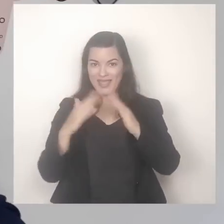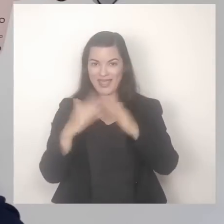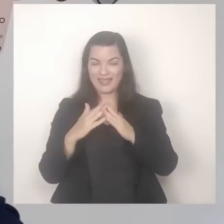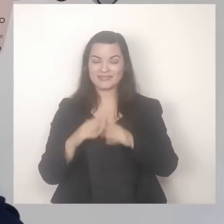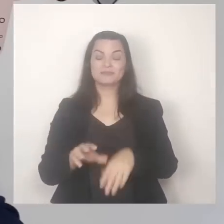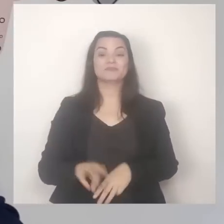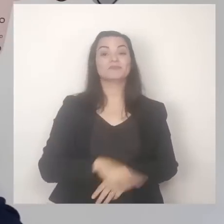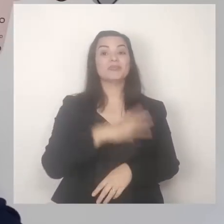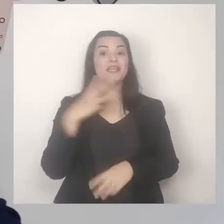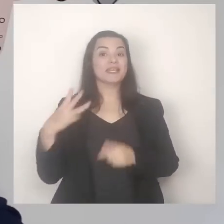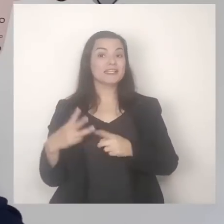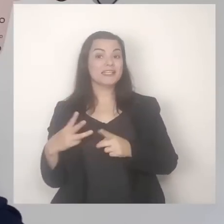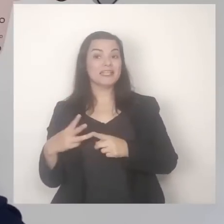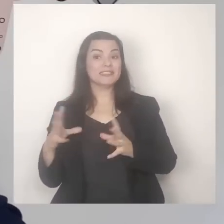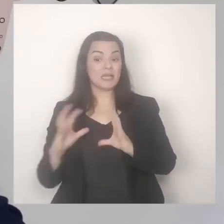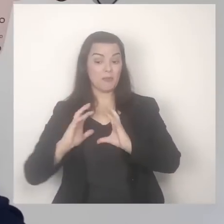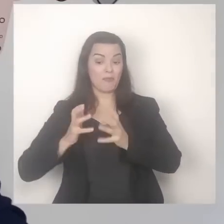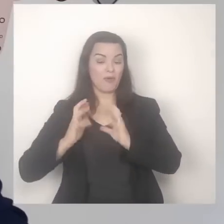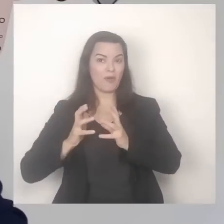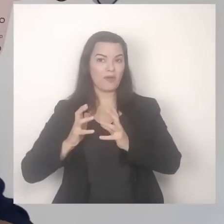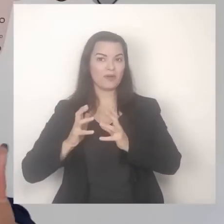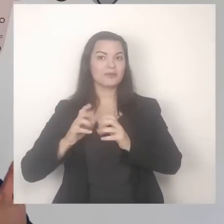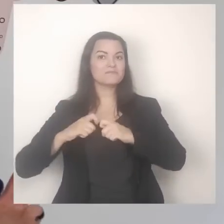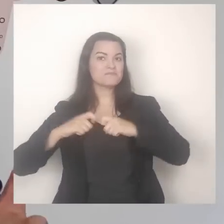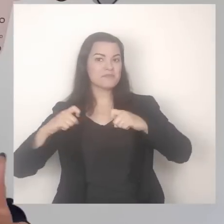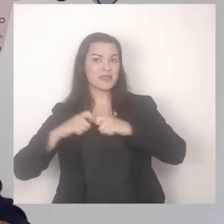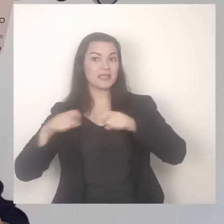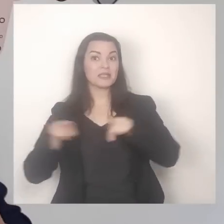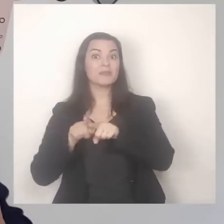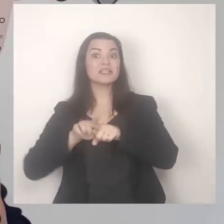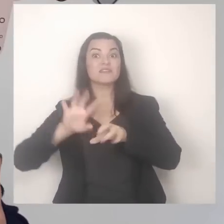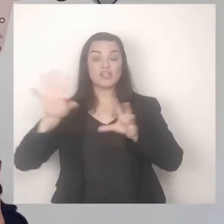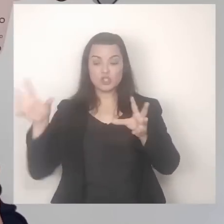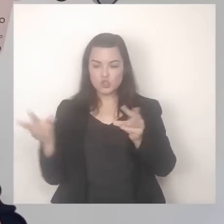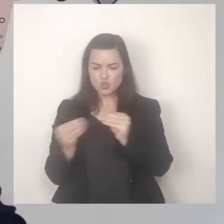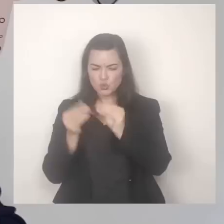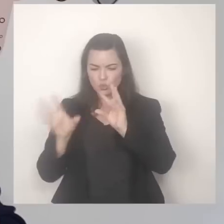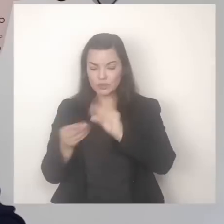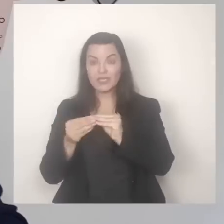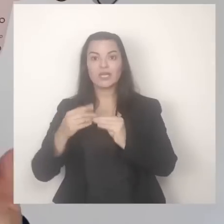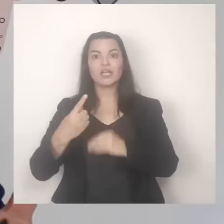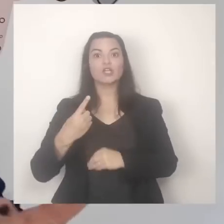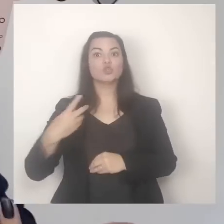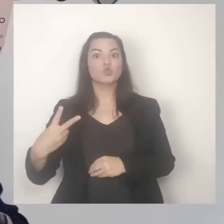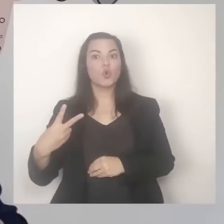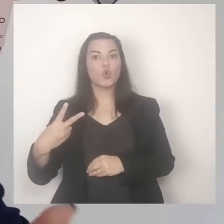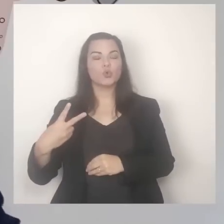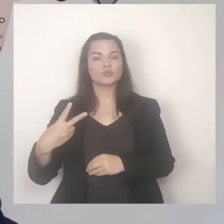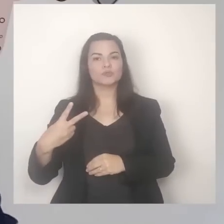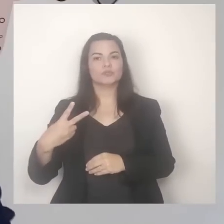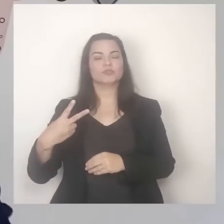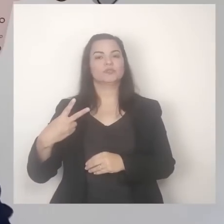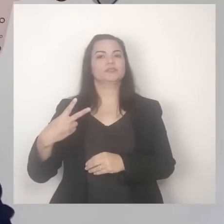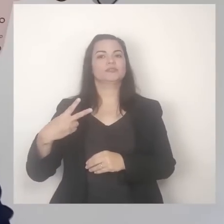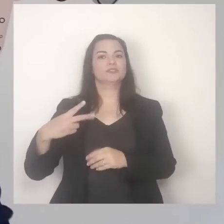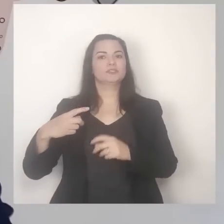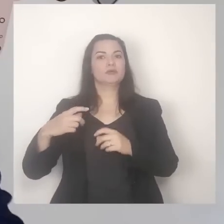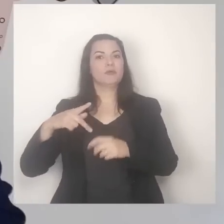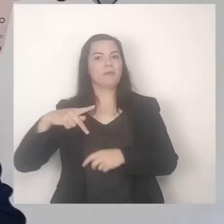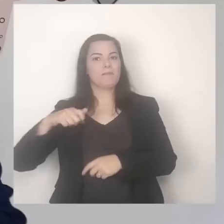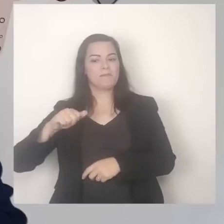uma terceira bola de meia, onde vocês vão juntar 12 pares ou mais